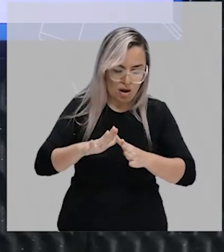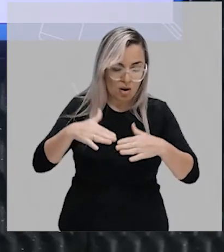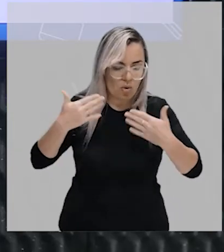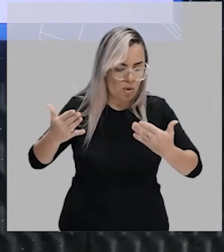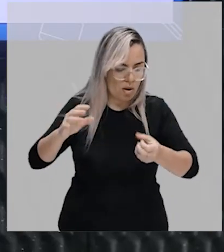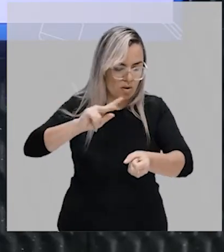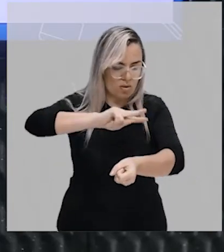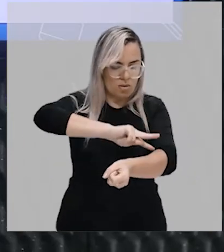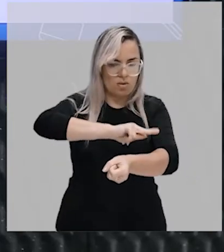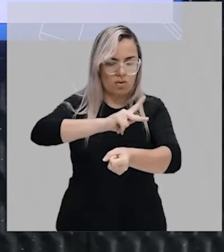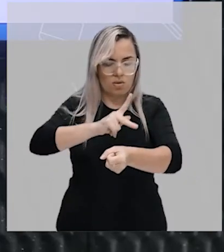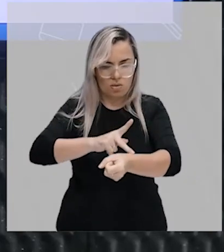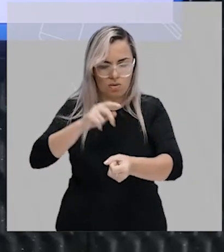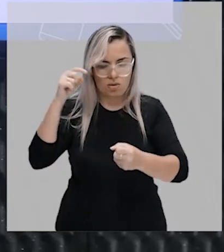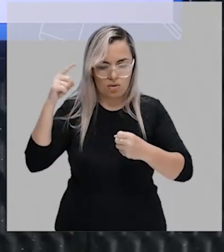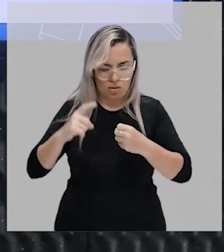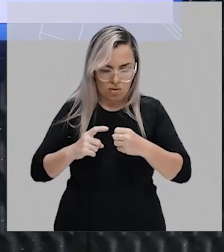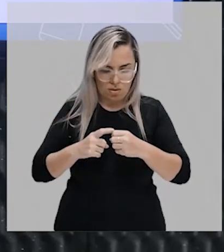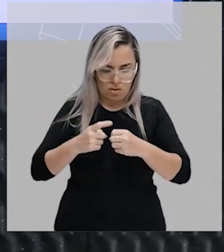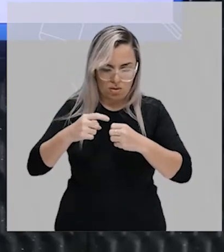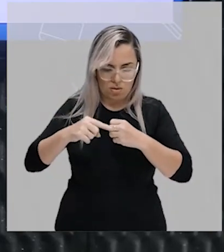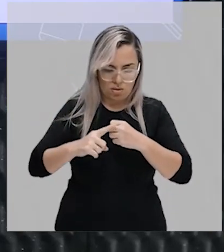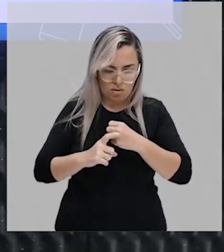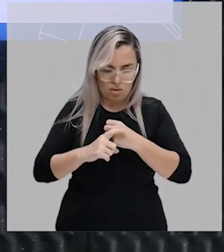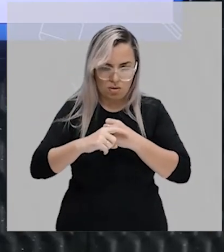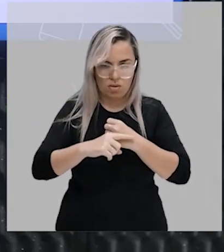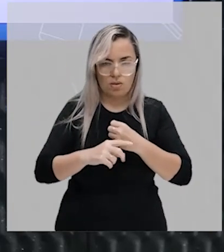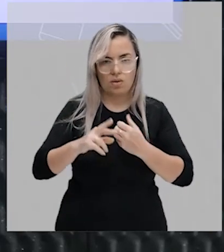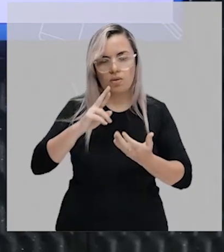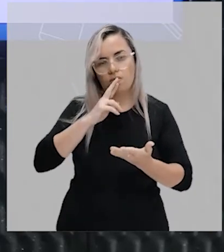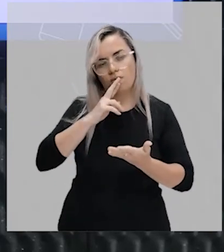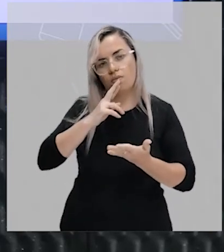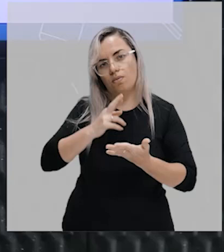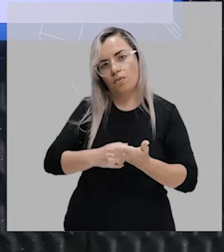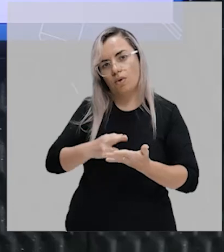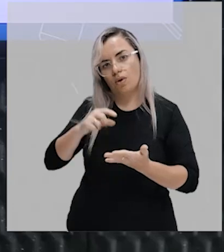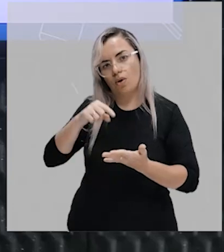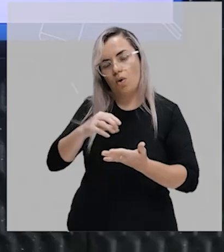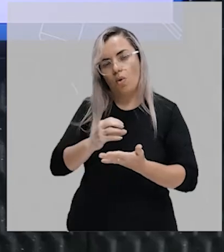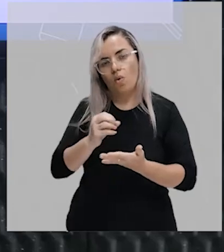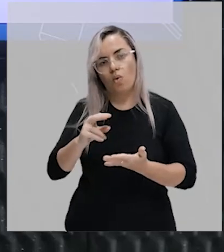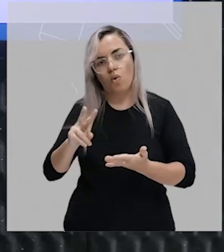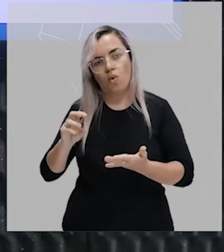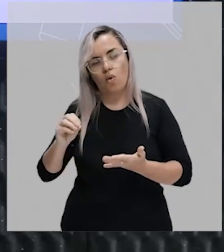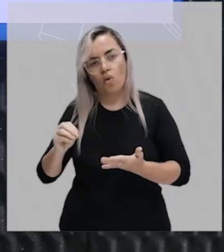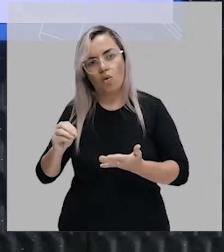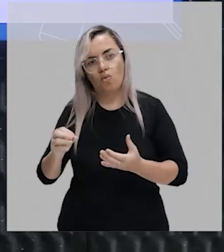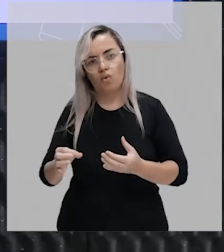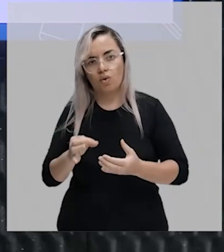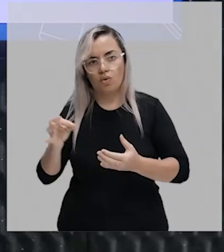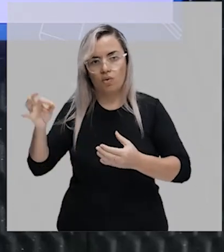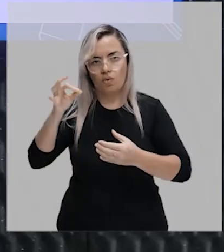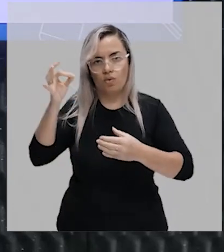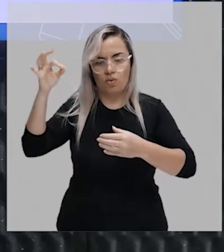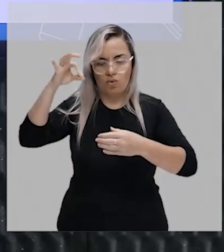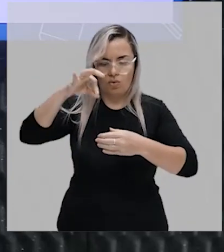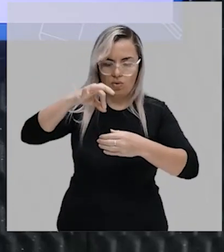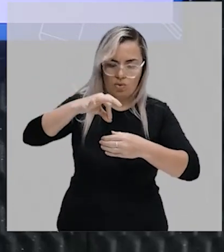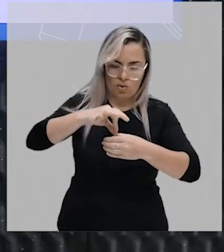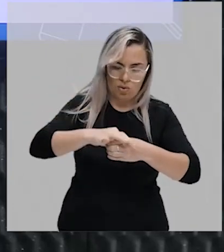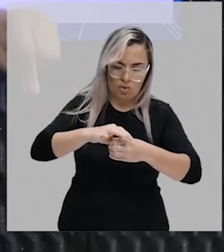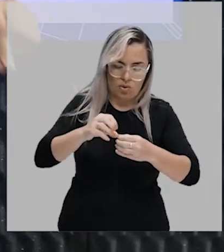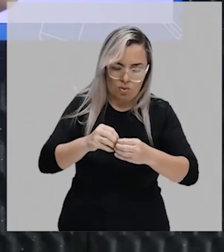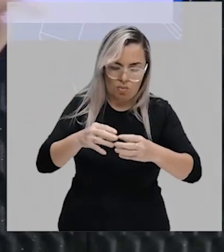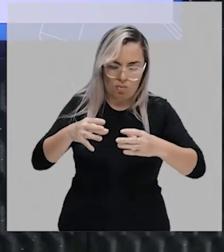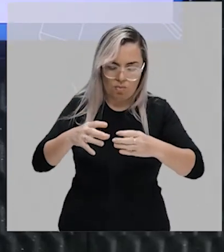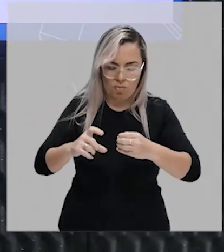Ah, esse bichinho ele é resultado de um ovinho que foi colocado ali por uma mosca. Esse ovinho eclodiu